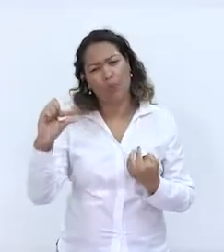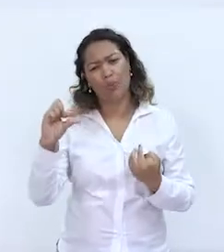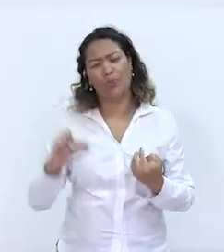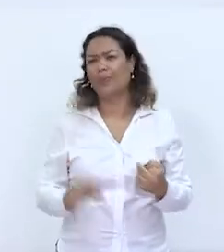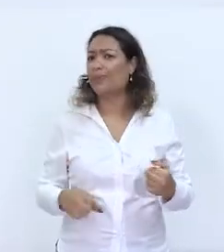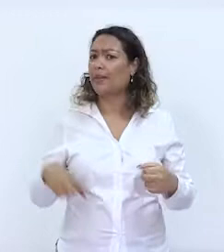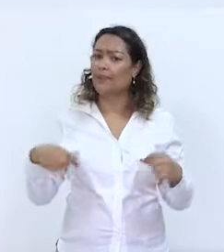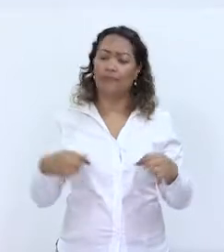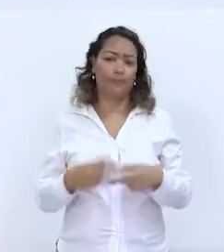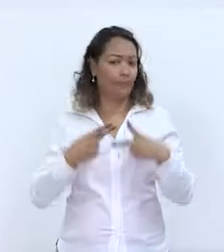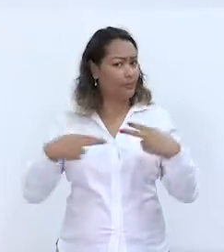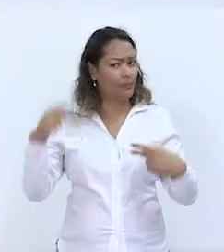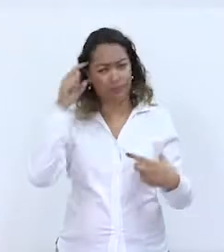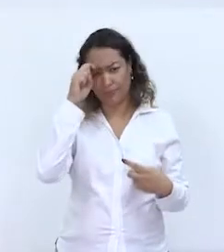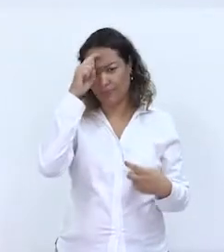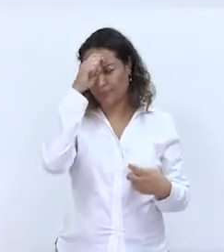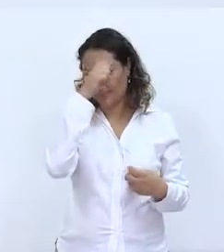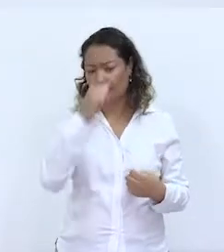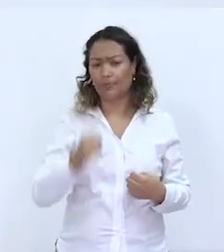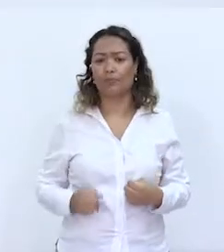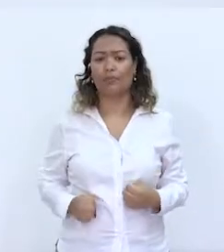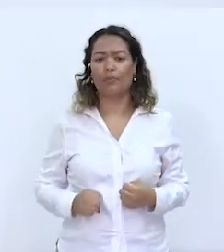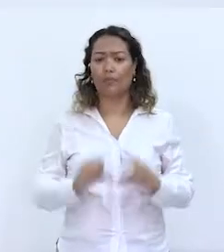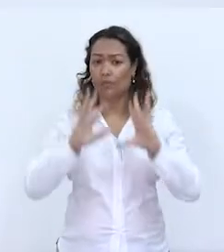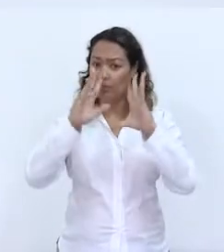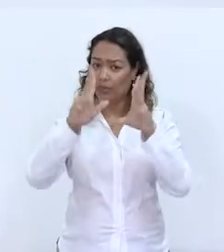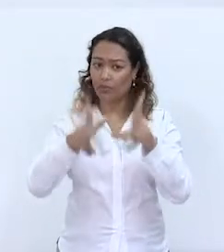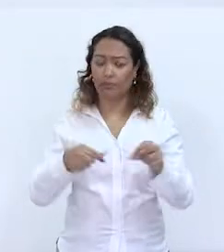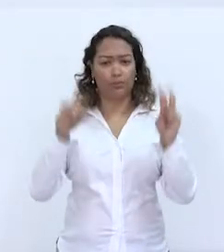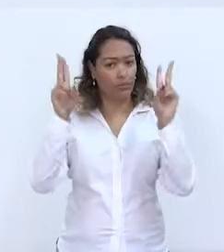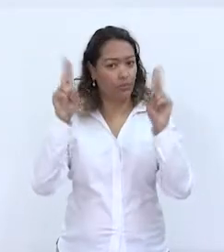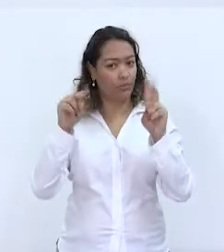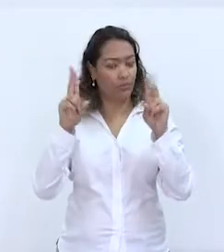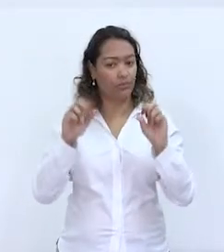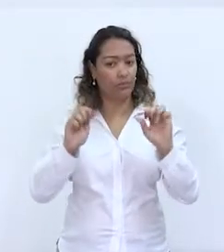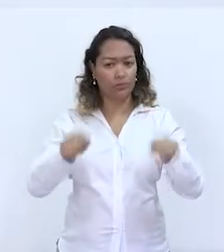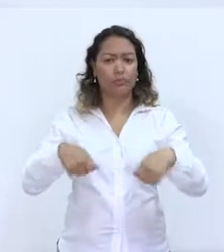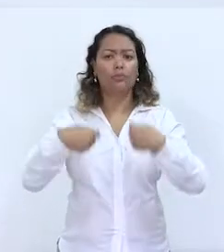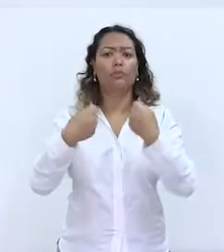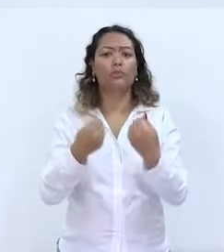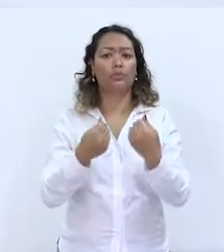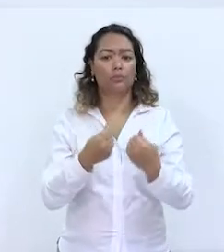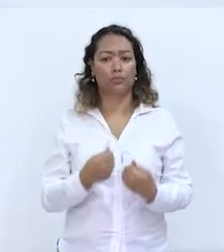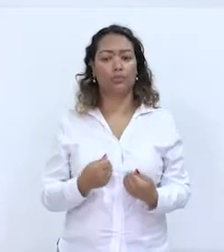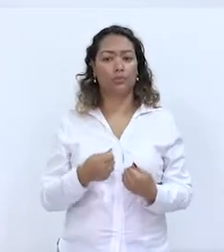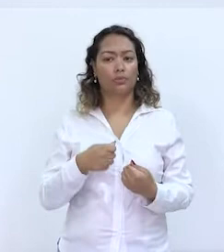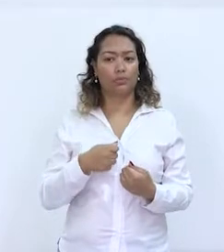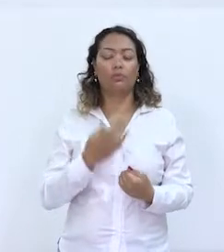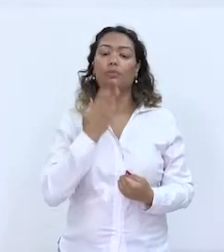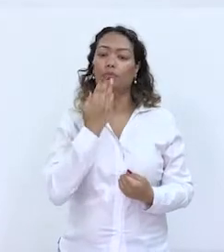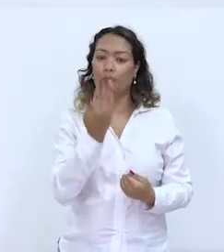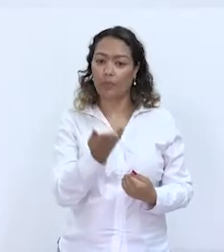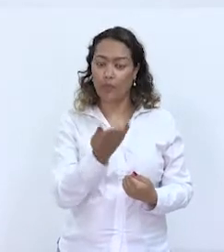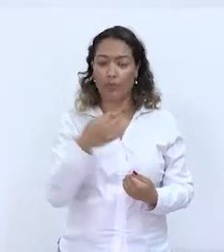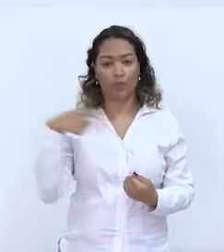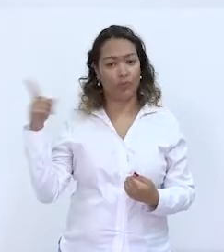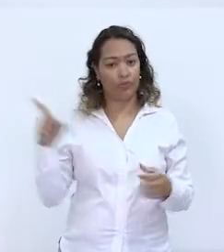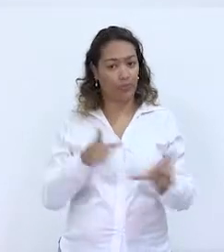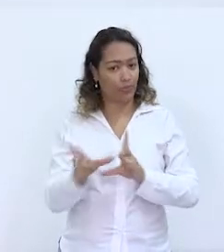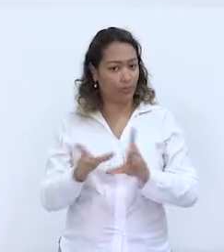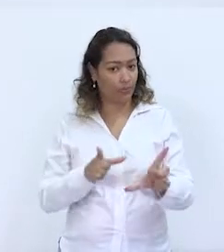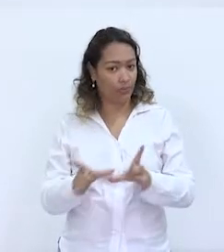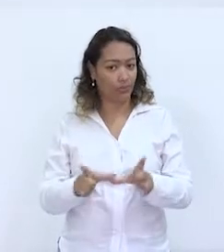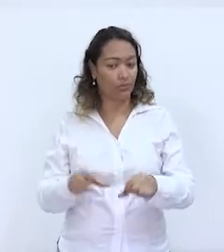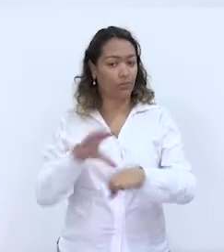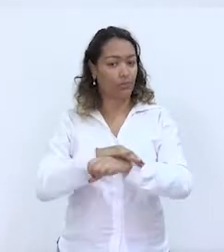entre outras dificuldades portanto todo e qualquer assunto e defesa que seja favorável aos